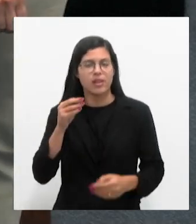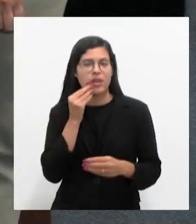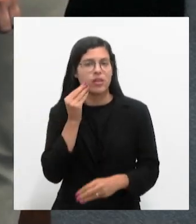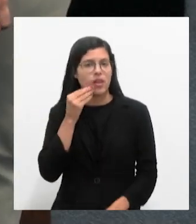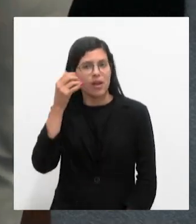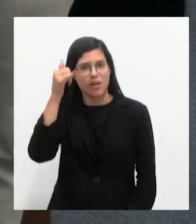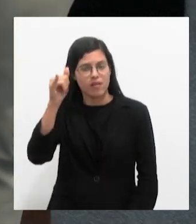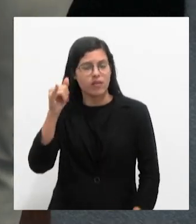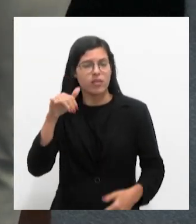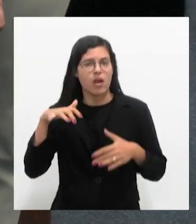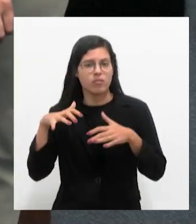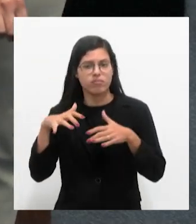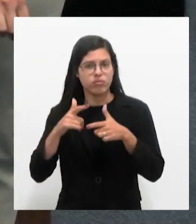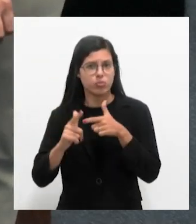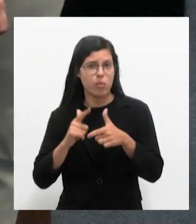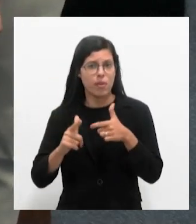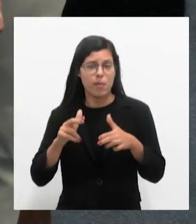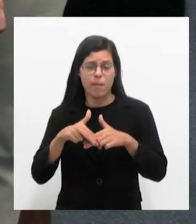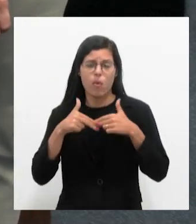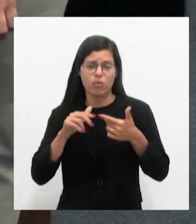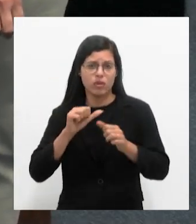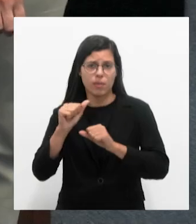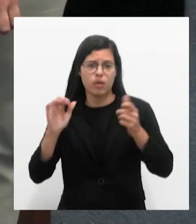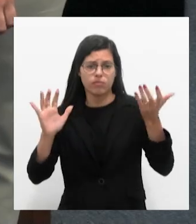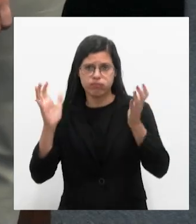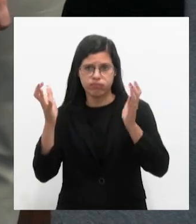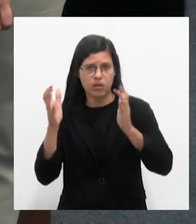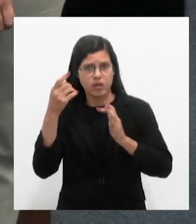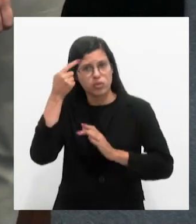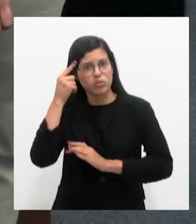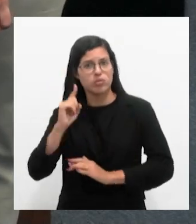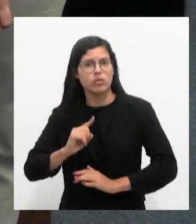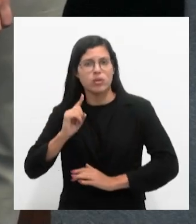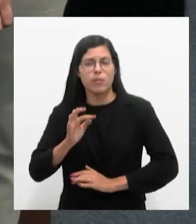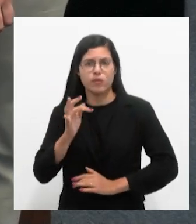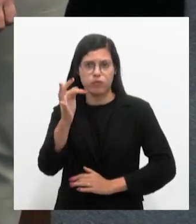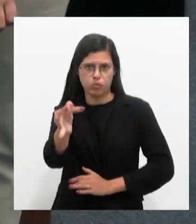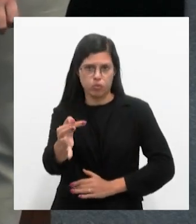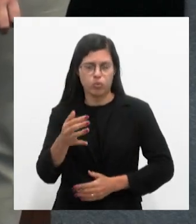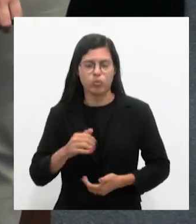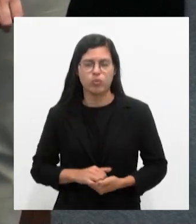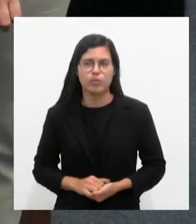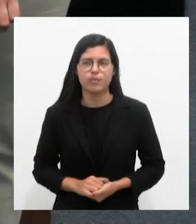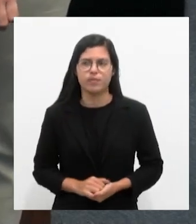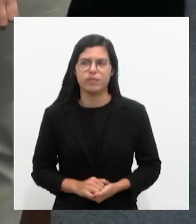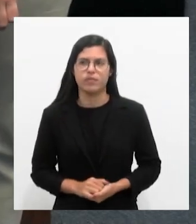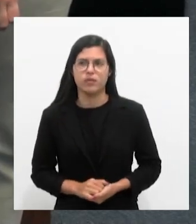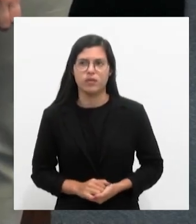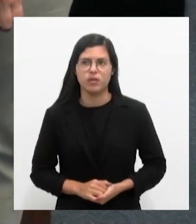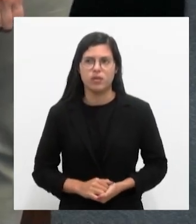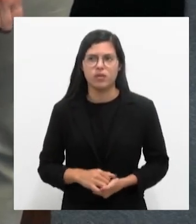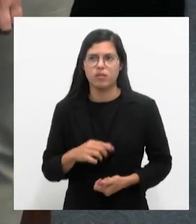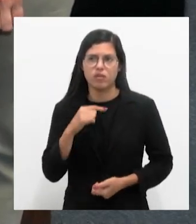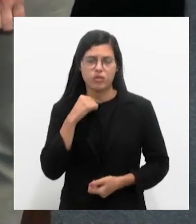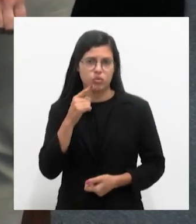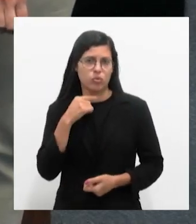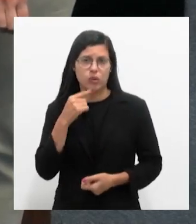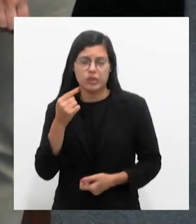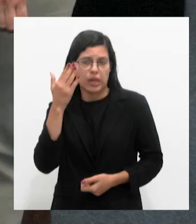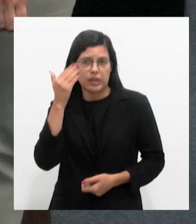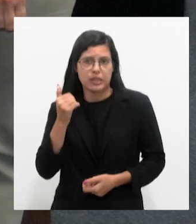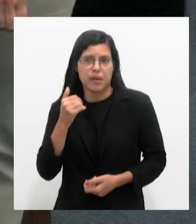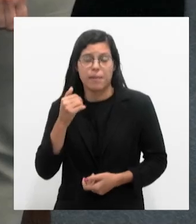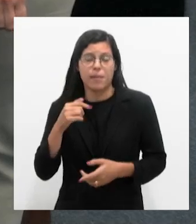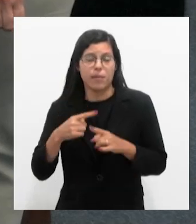os desastres, dadas as mudanças climáticas. A gente não sabe o que vem por aí. Não se dá para prever mais nada, porque